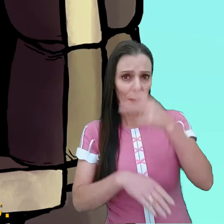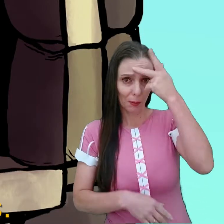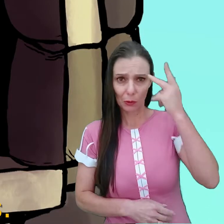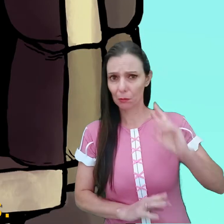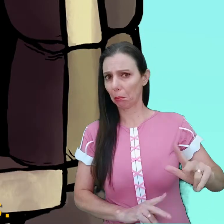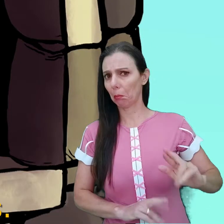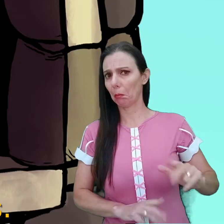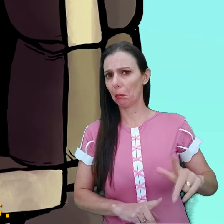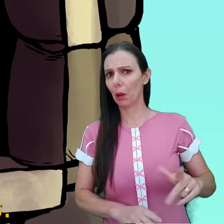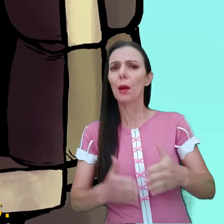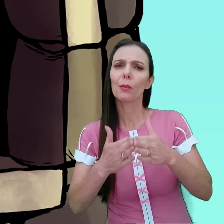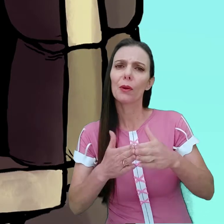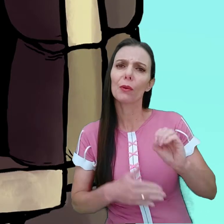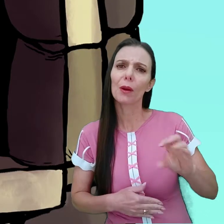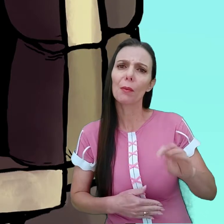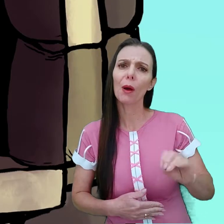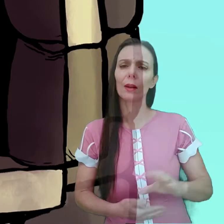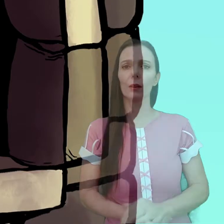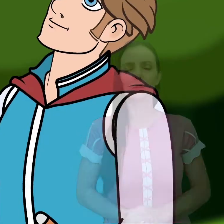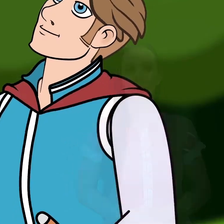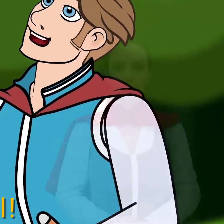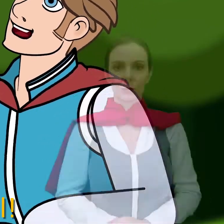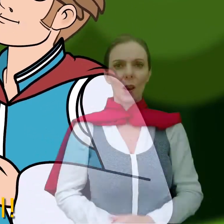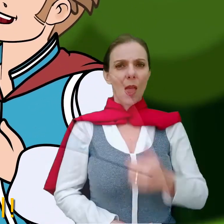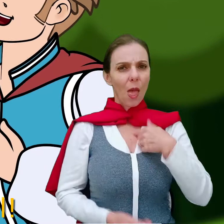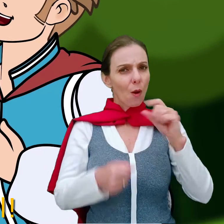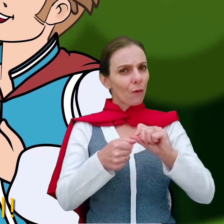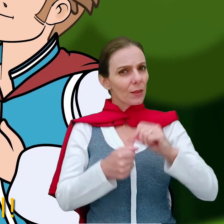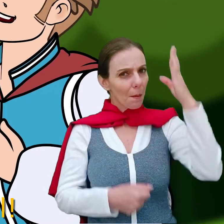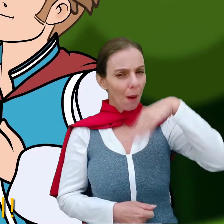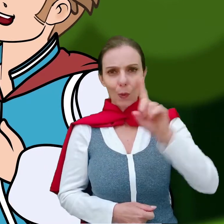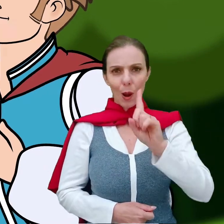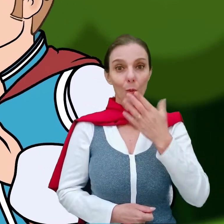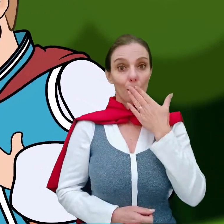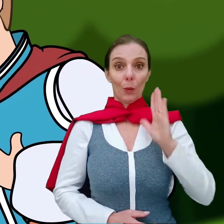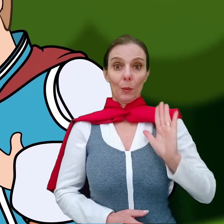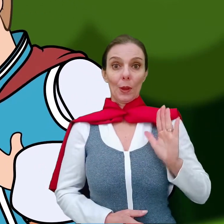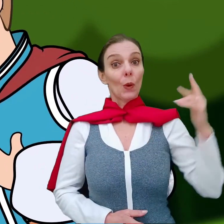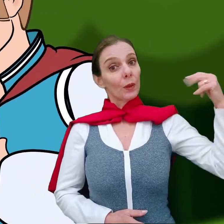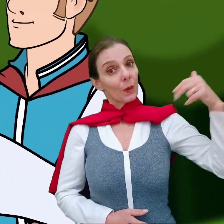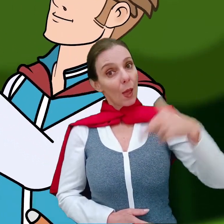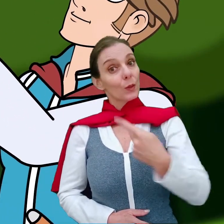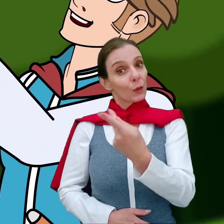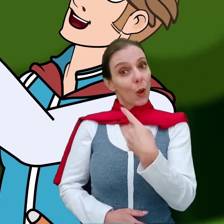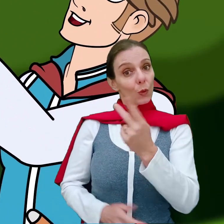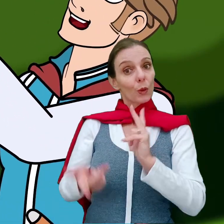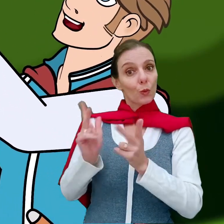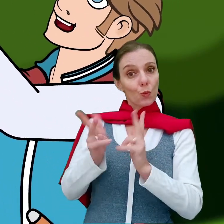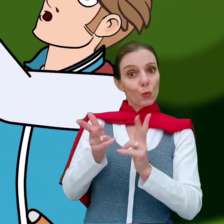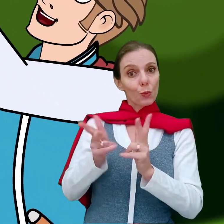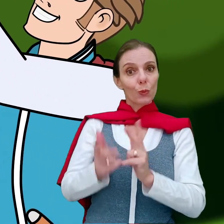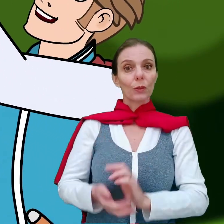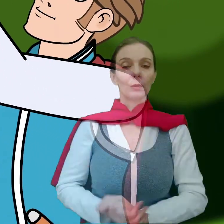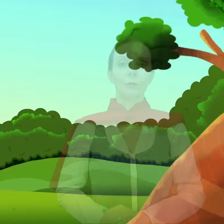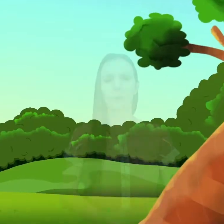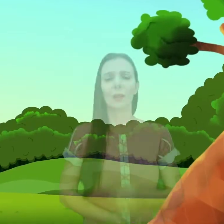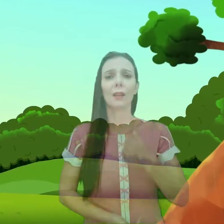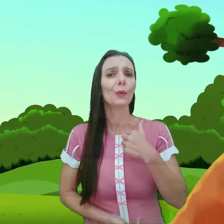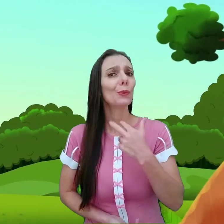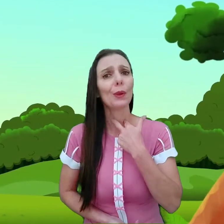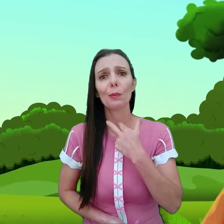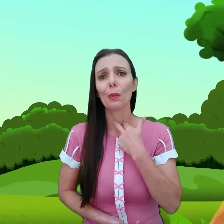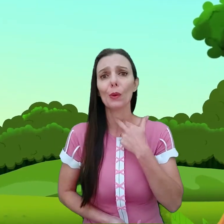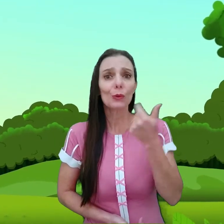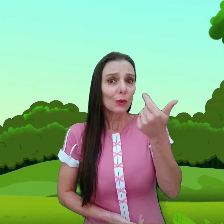permissão para falar com estranhos. Por favor, vá embora. Eu não vou te fazer mal, prometo. Desça para que possamos conversar. Eu